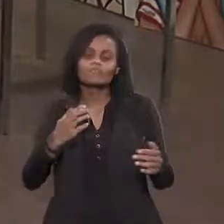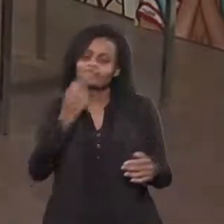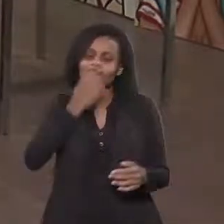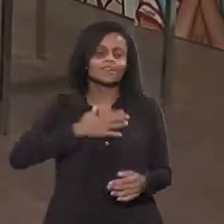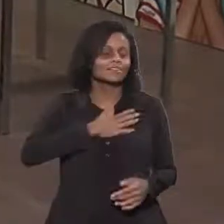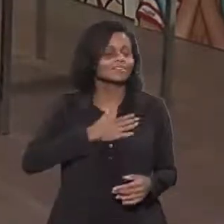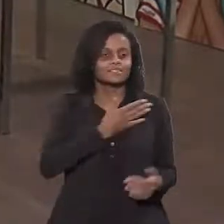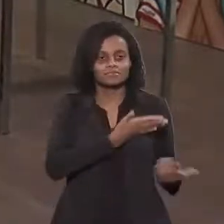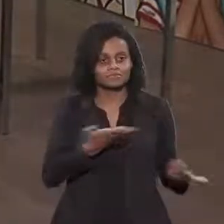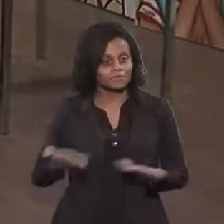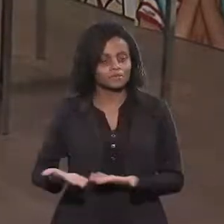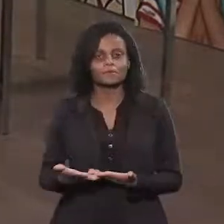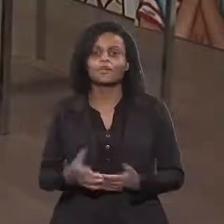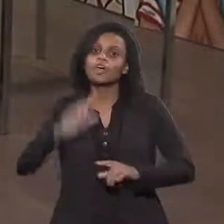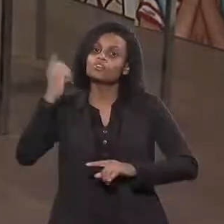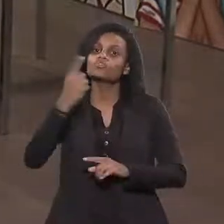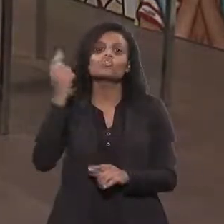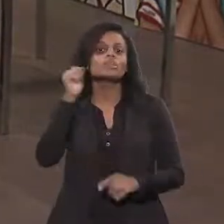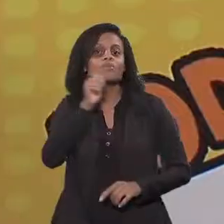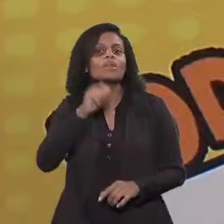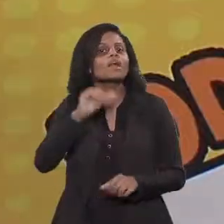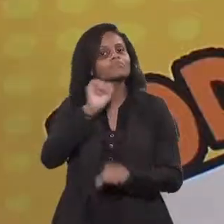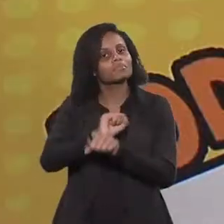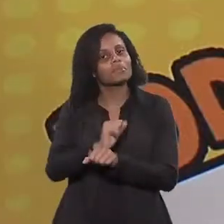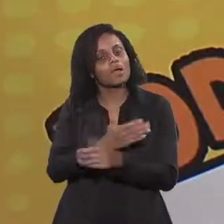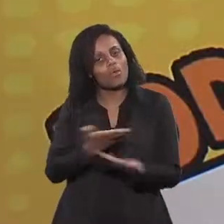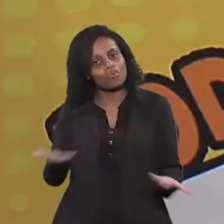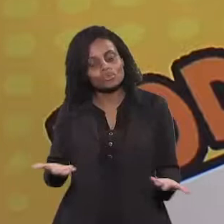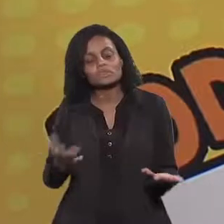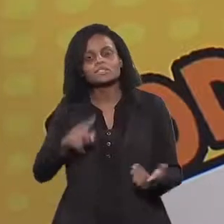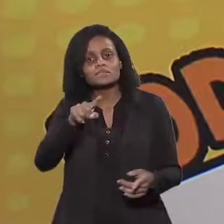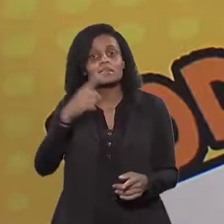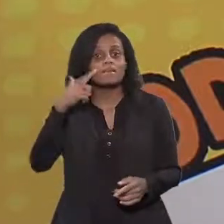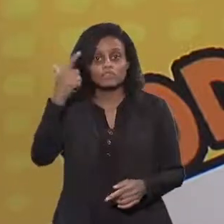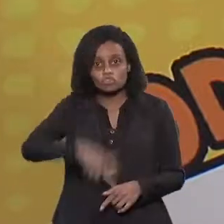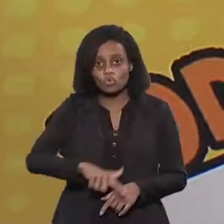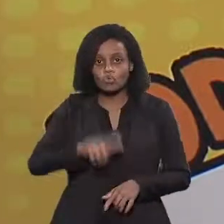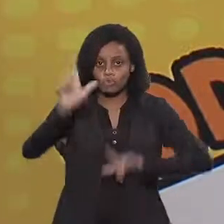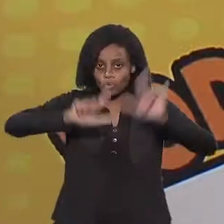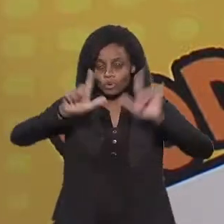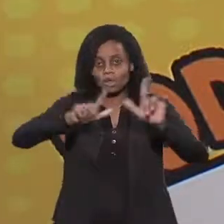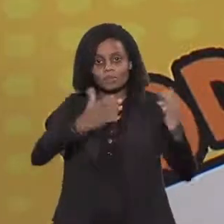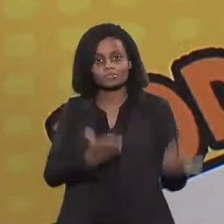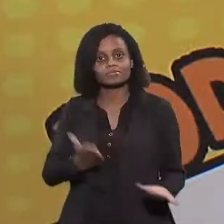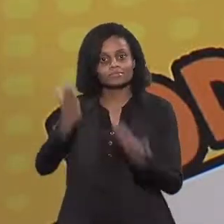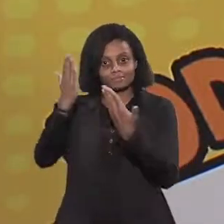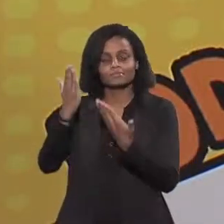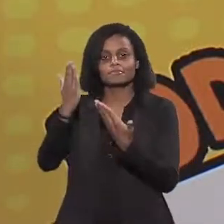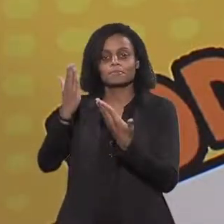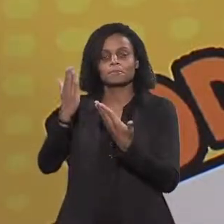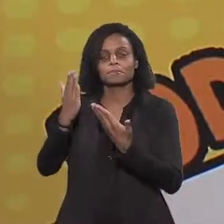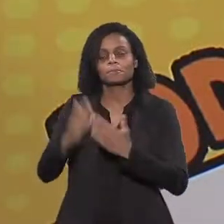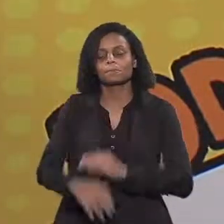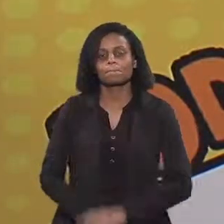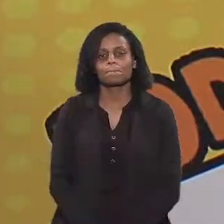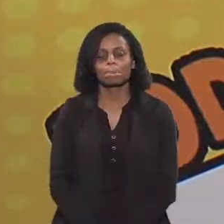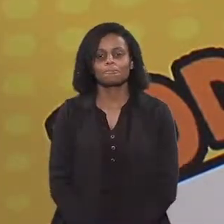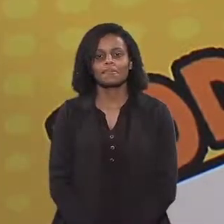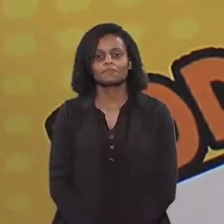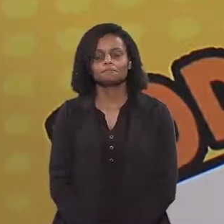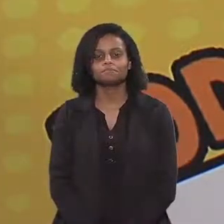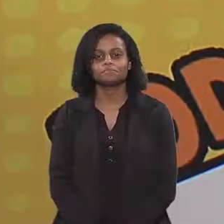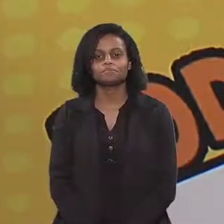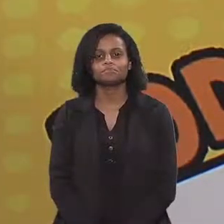vocês no programa de hoje. Foi um prazer recebê-las. O Toda Mulher fica por aqui. Se você quiser rever esse programa, acesse o